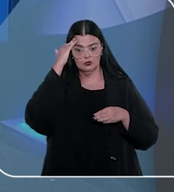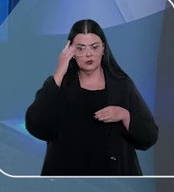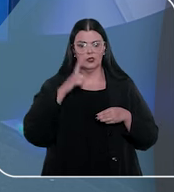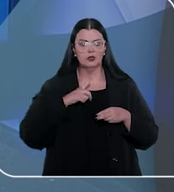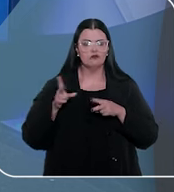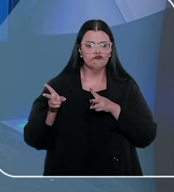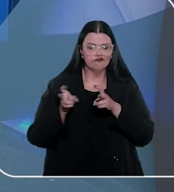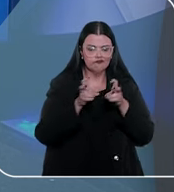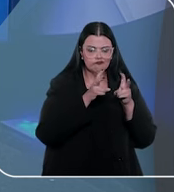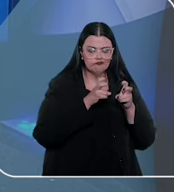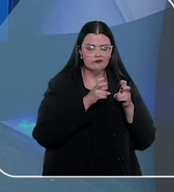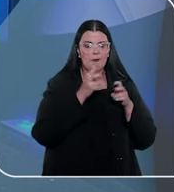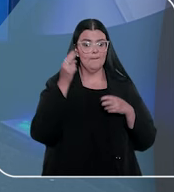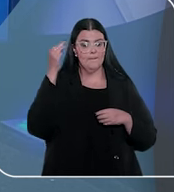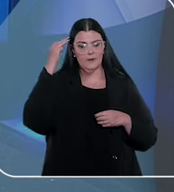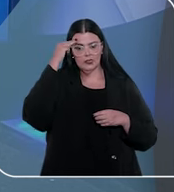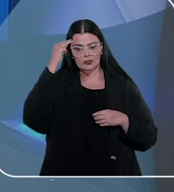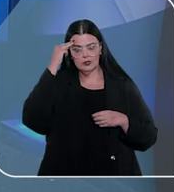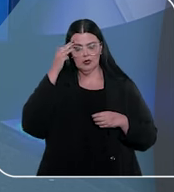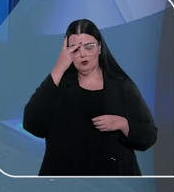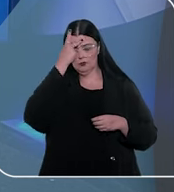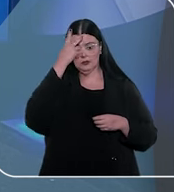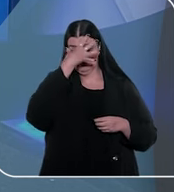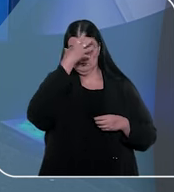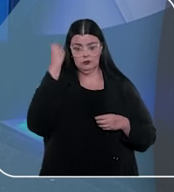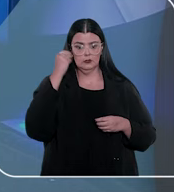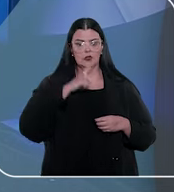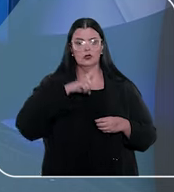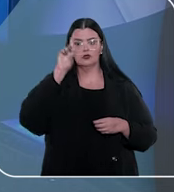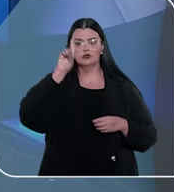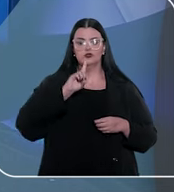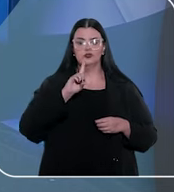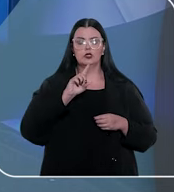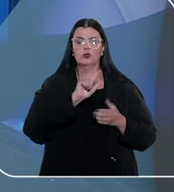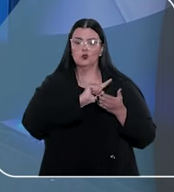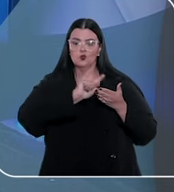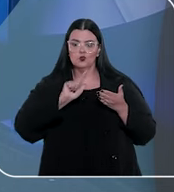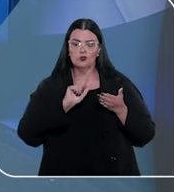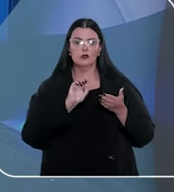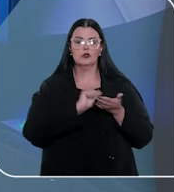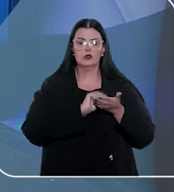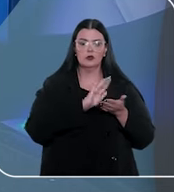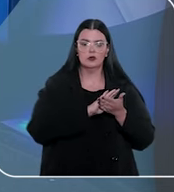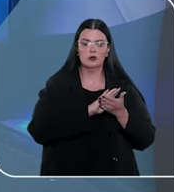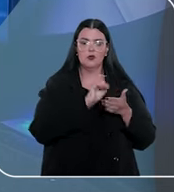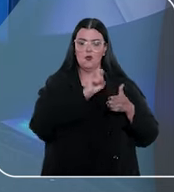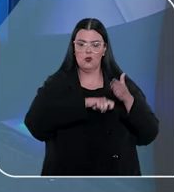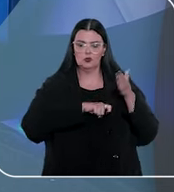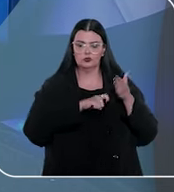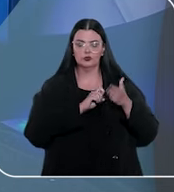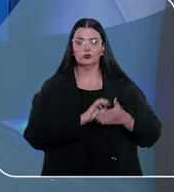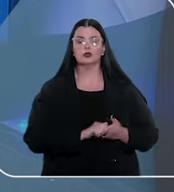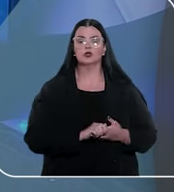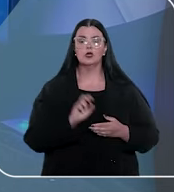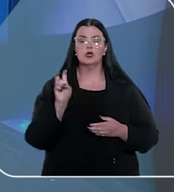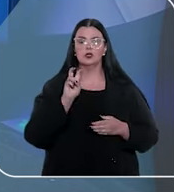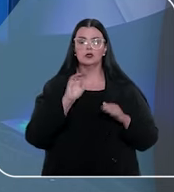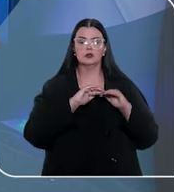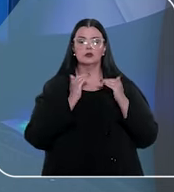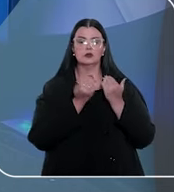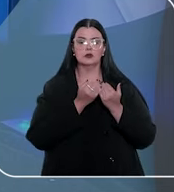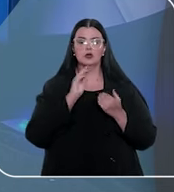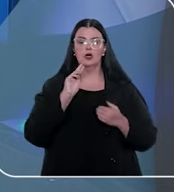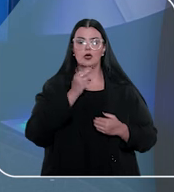alienação mental pessoas com mal de Alzheimer T direito a do Imposto de Renda já a quinta turma concedeu